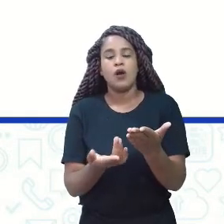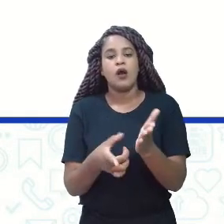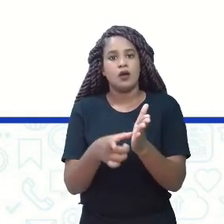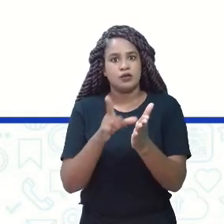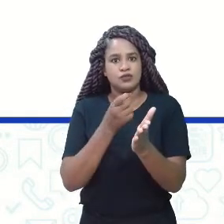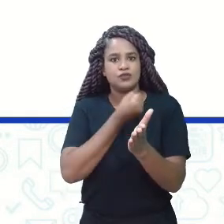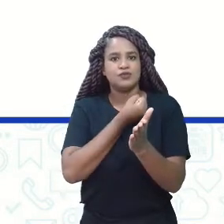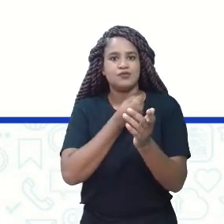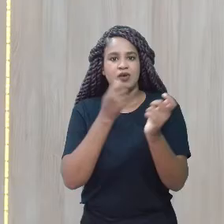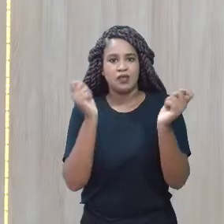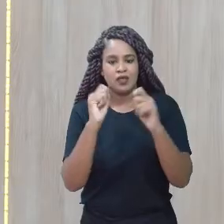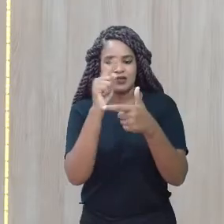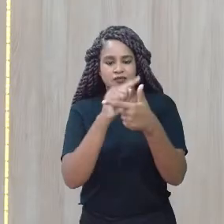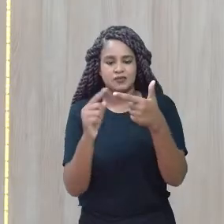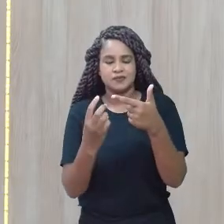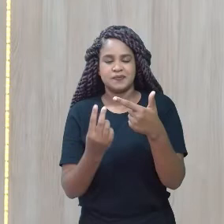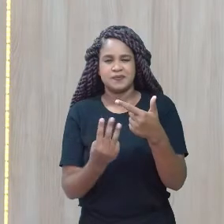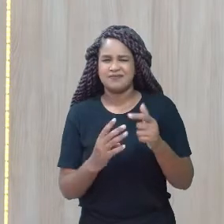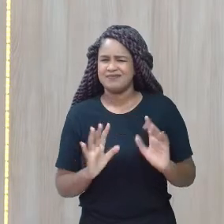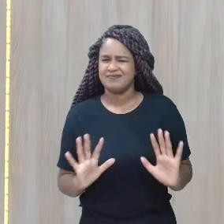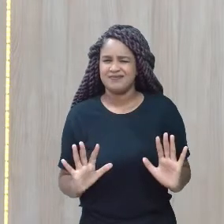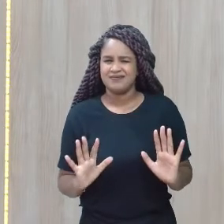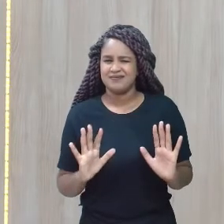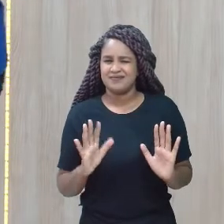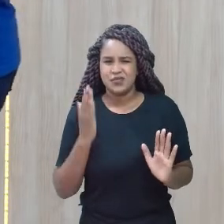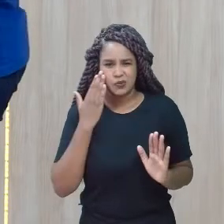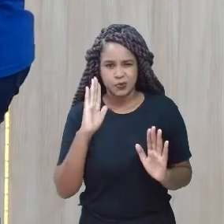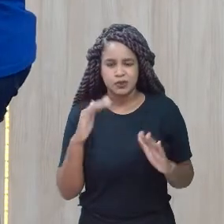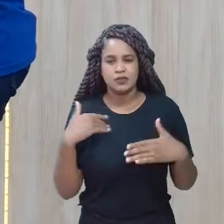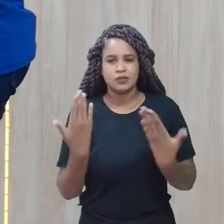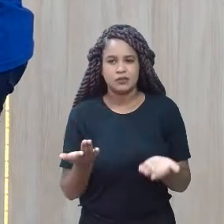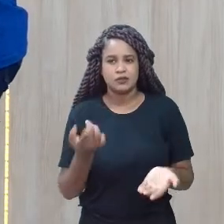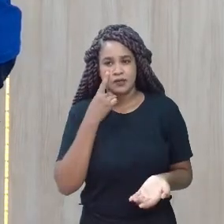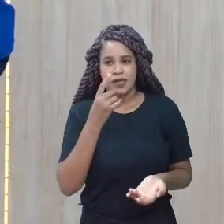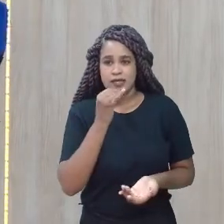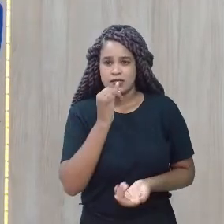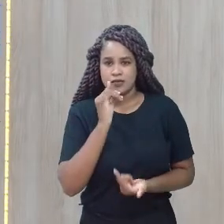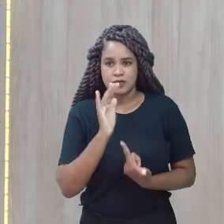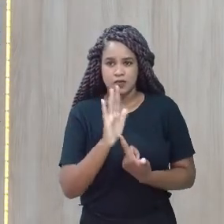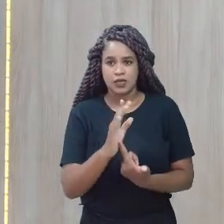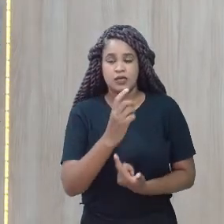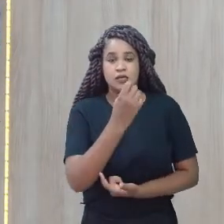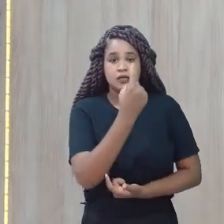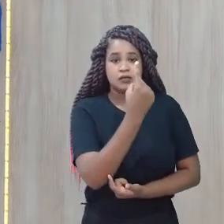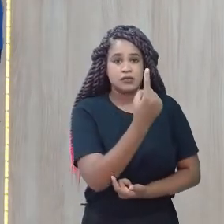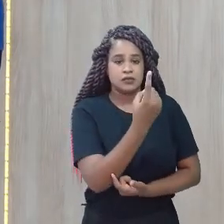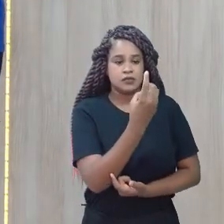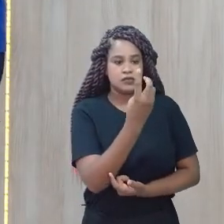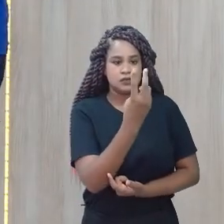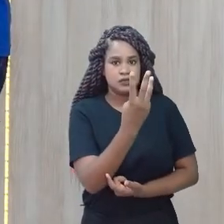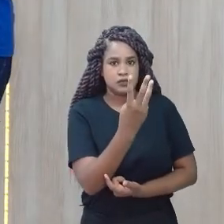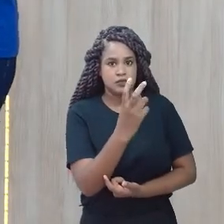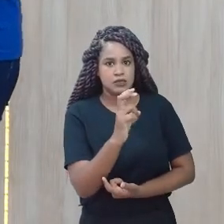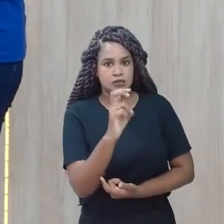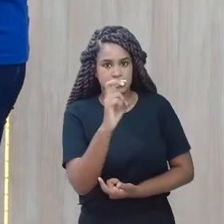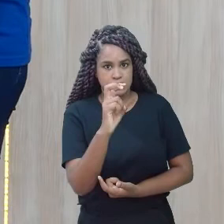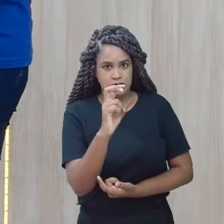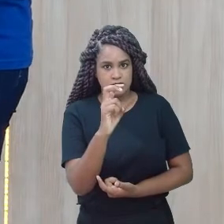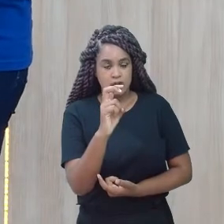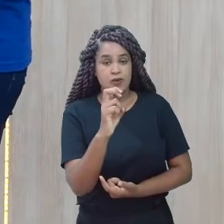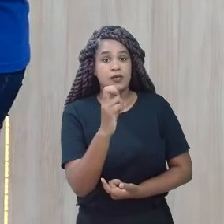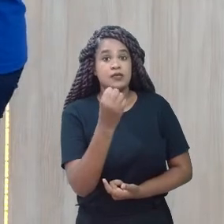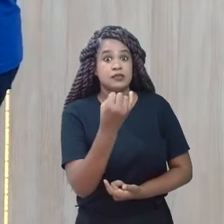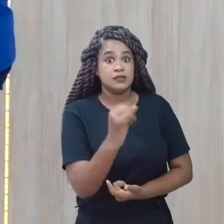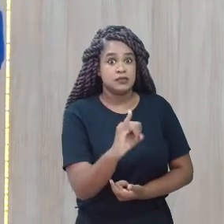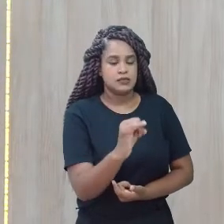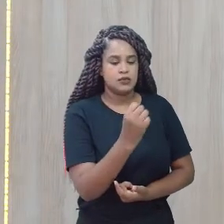quê, professora? Vamos dar uma olhadinha aqui então no exemplo. Eu trouxe aqui, ó, 135, né? Se a gente pegar os